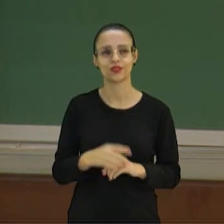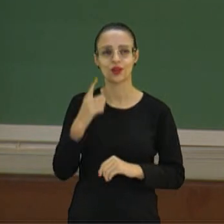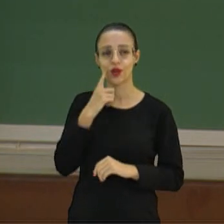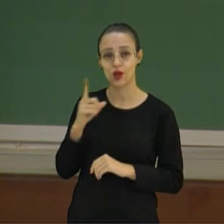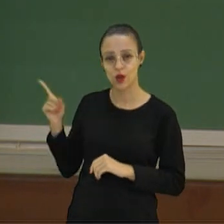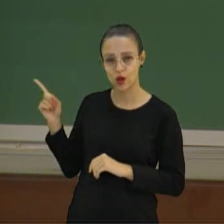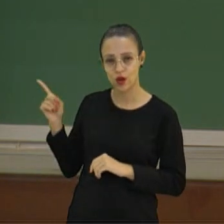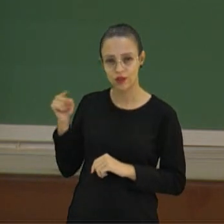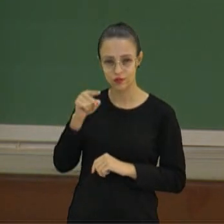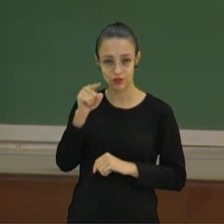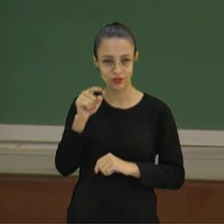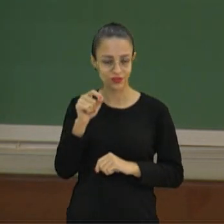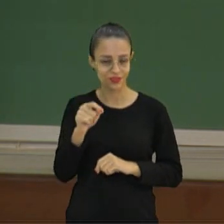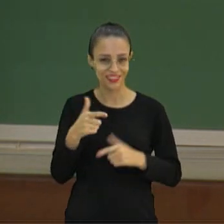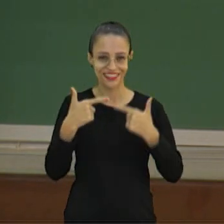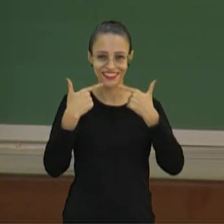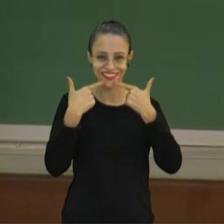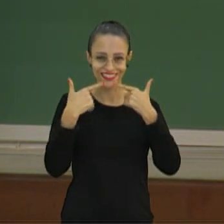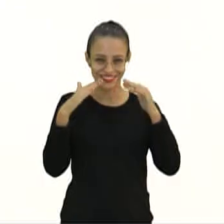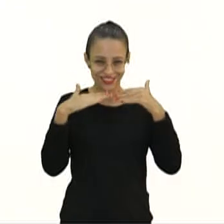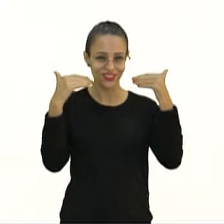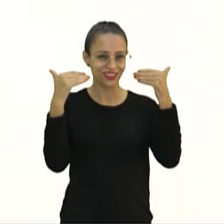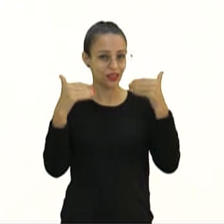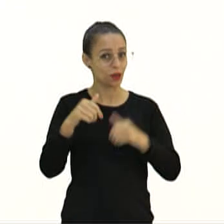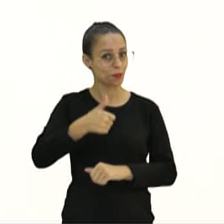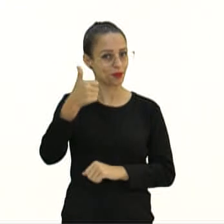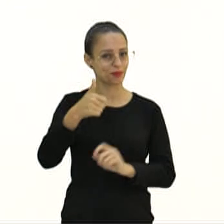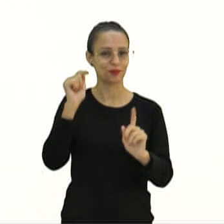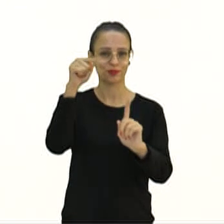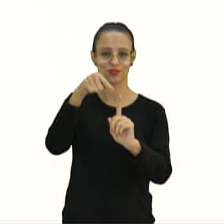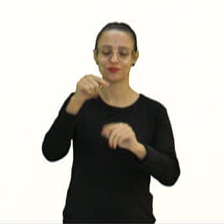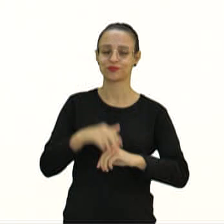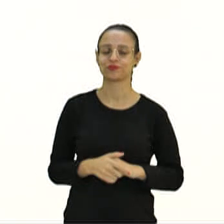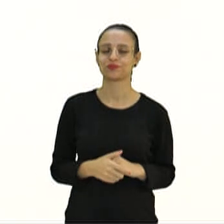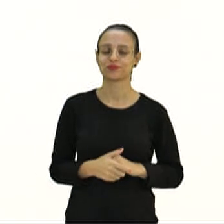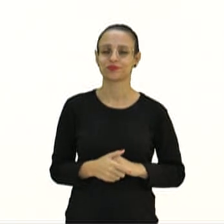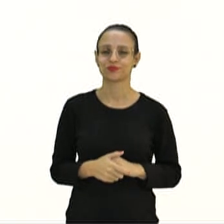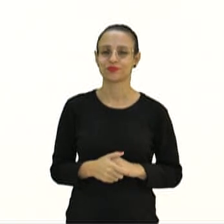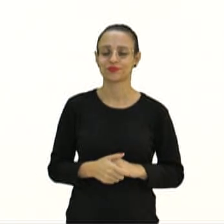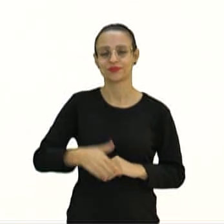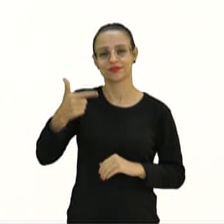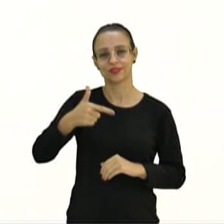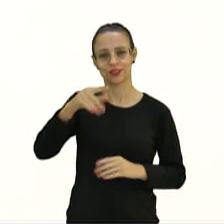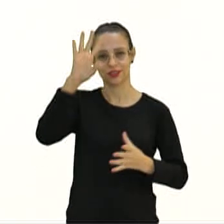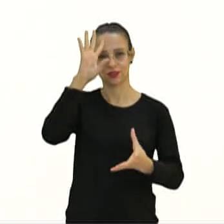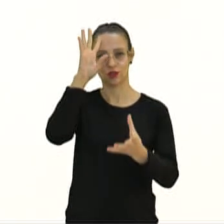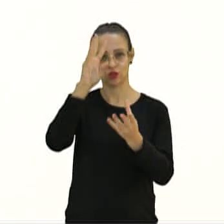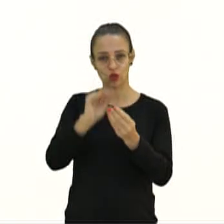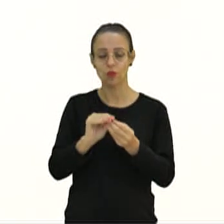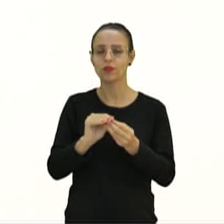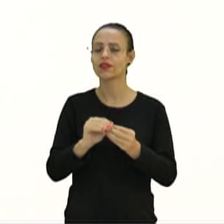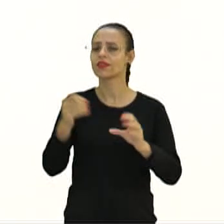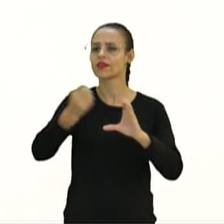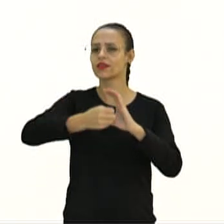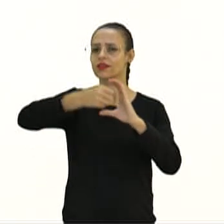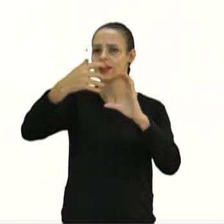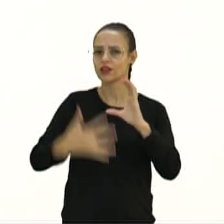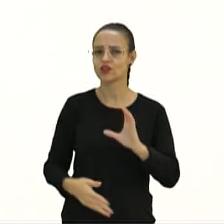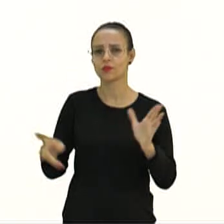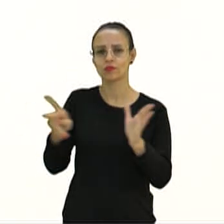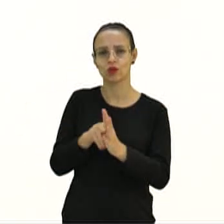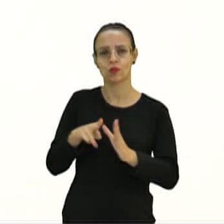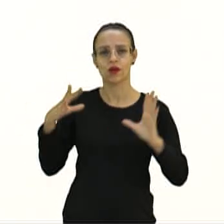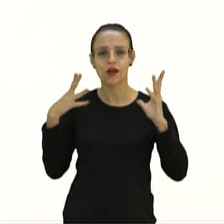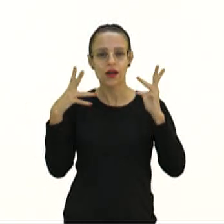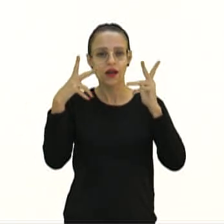você, sorria. Esse é o primeiro objetivo de hoje. O segundo é compreender as características fisiológicas dos representantes